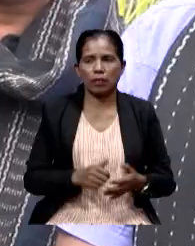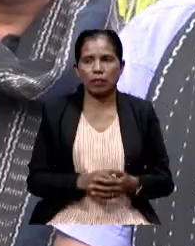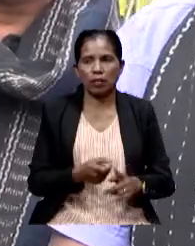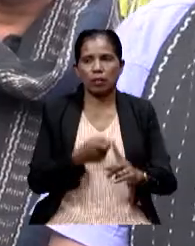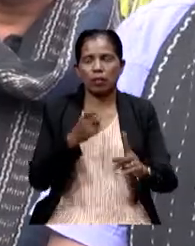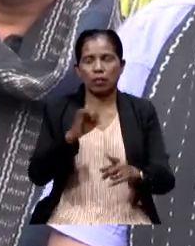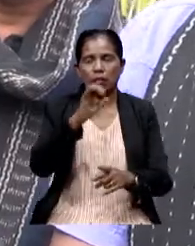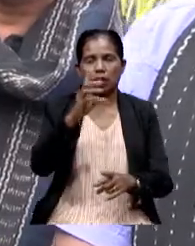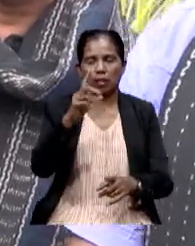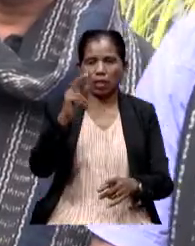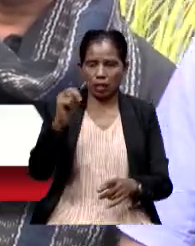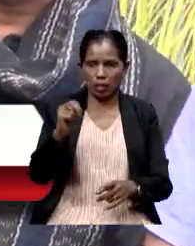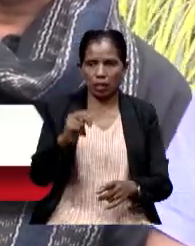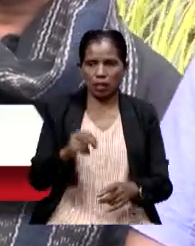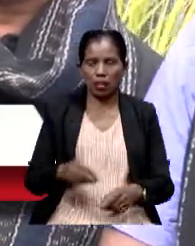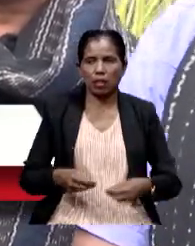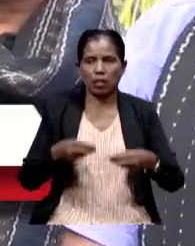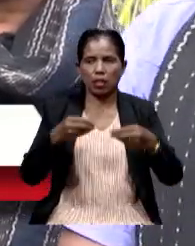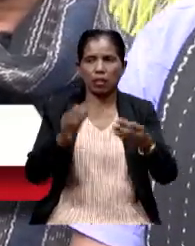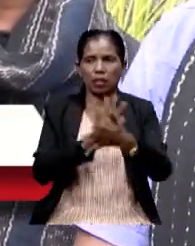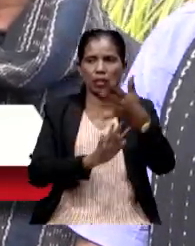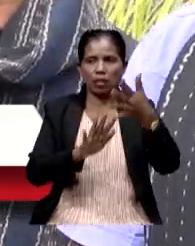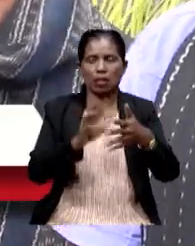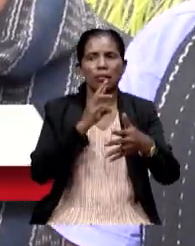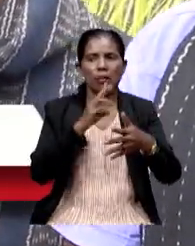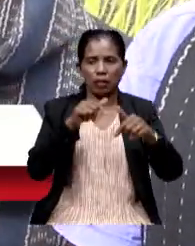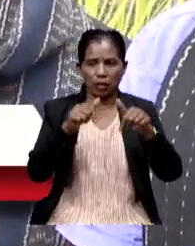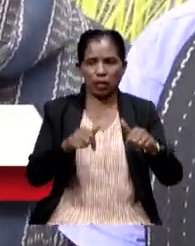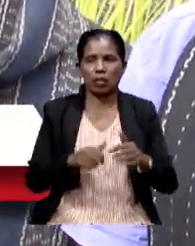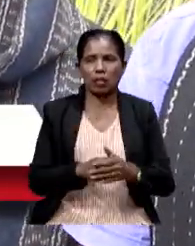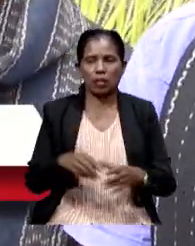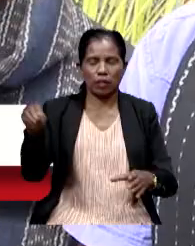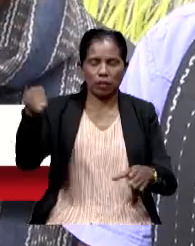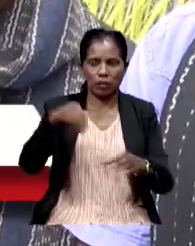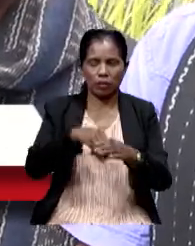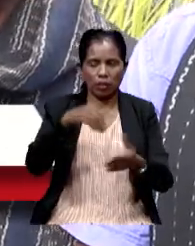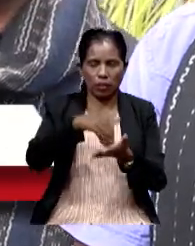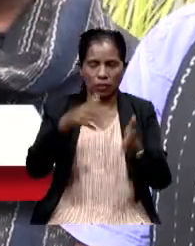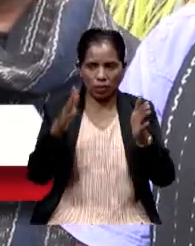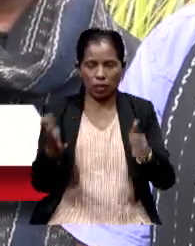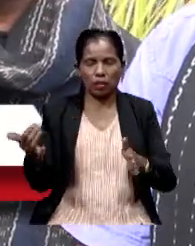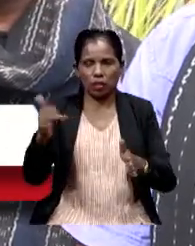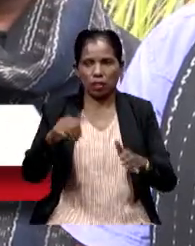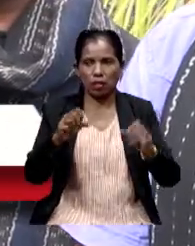Defesa Nacional, presença ba inaugura Beida, né, envolve alunos ira para tubele,